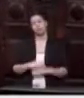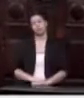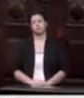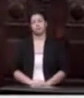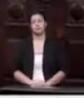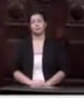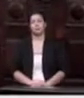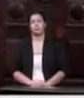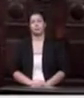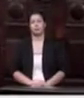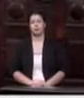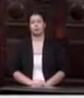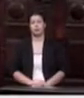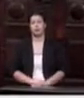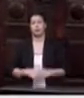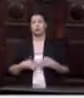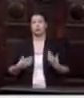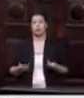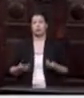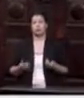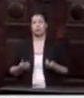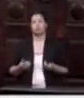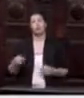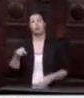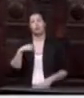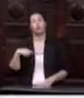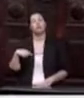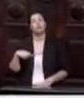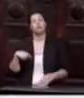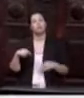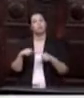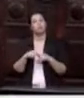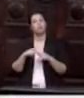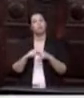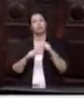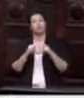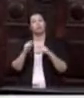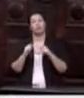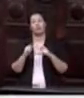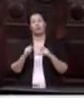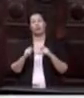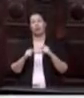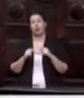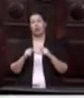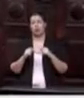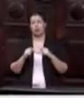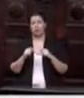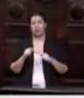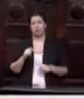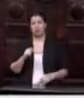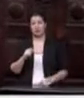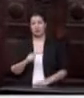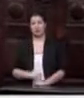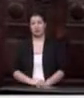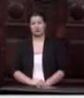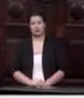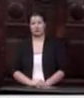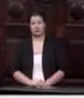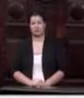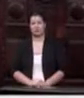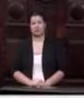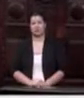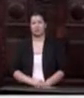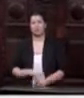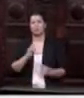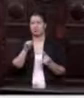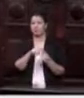UERJ. Também nós acabamos de fazer um estudo, deputado Silas Malafaia, que aponta que